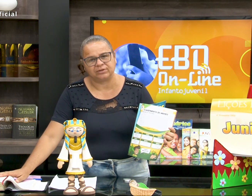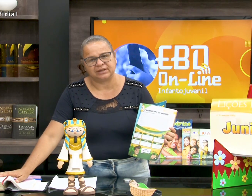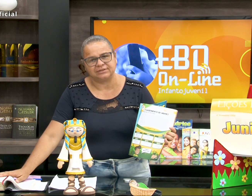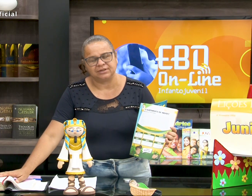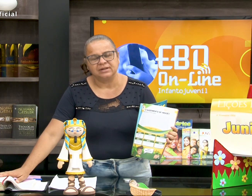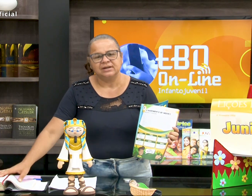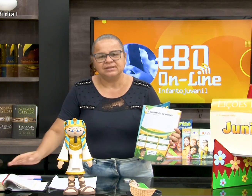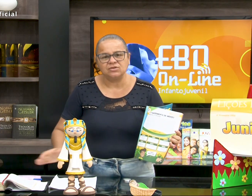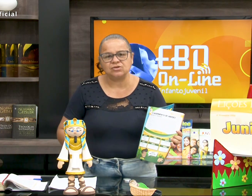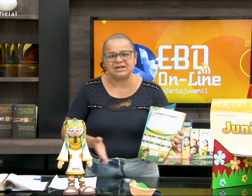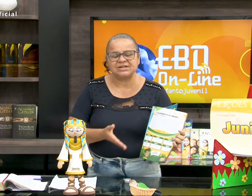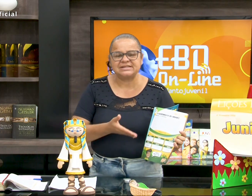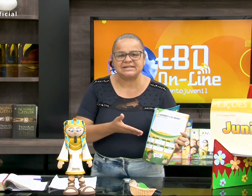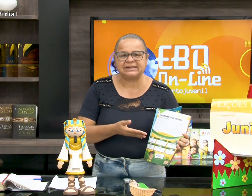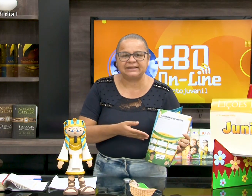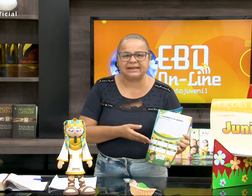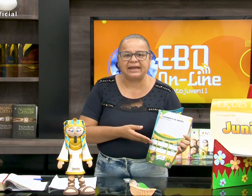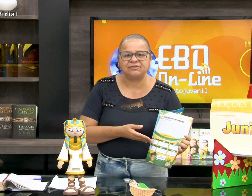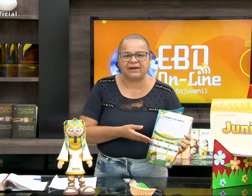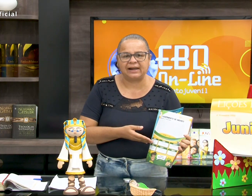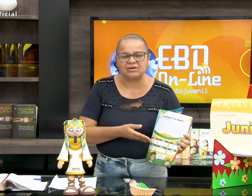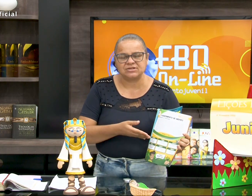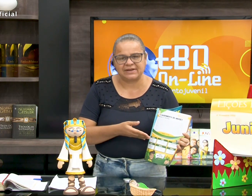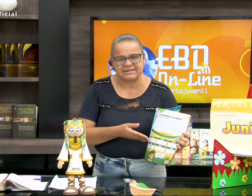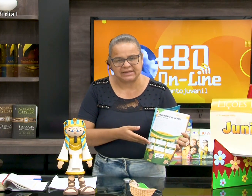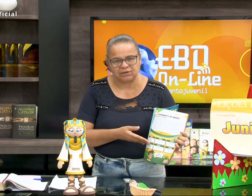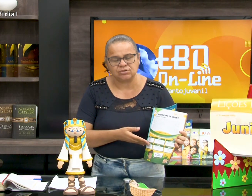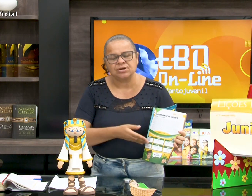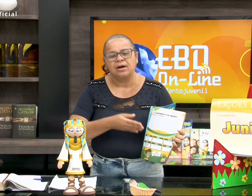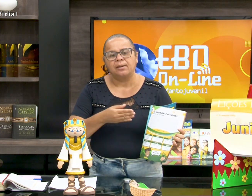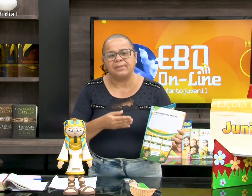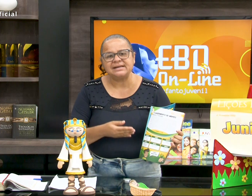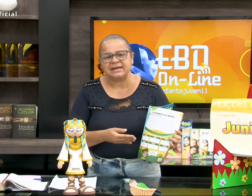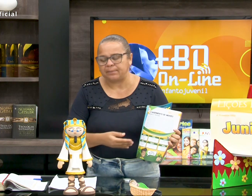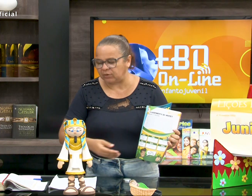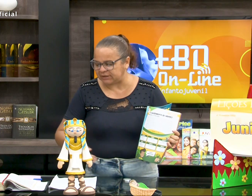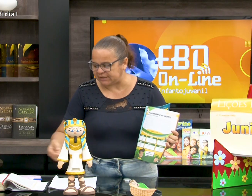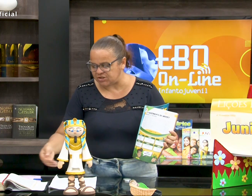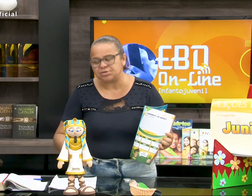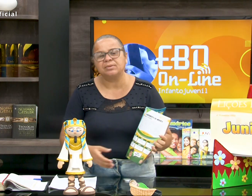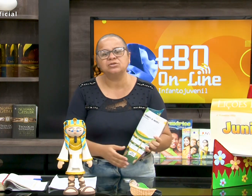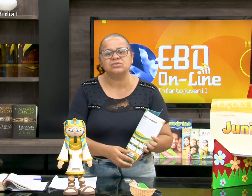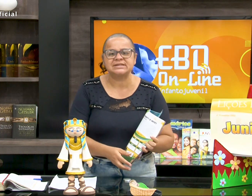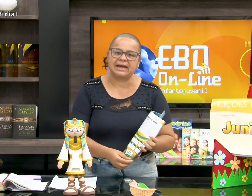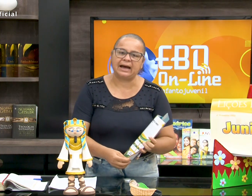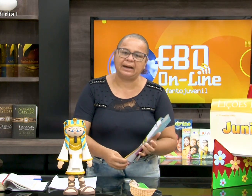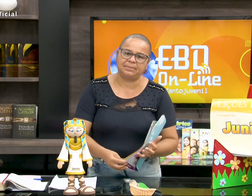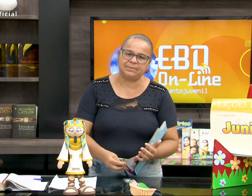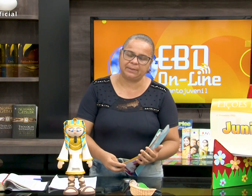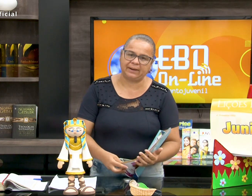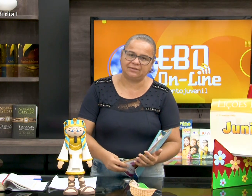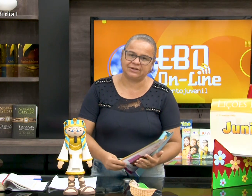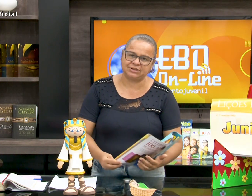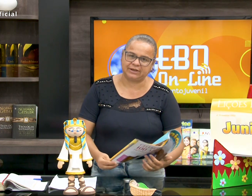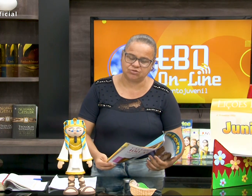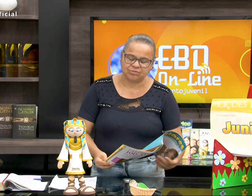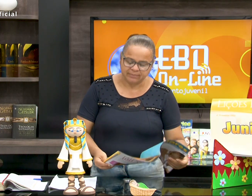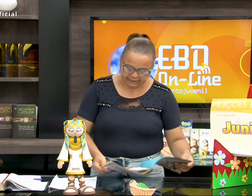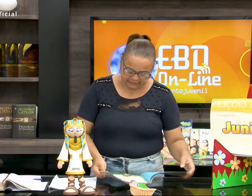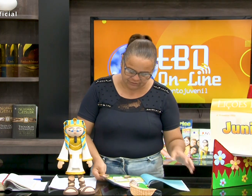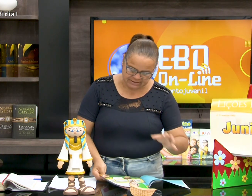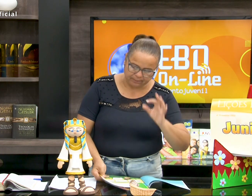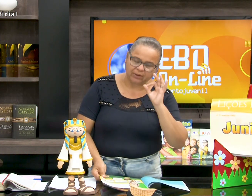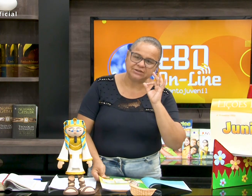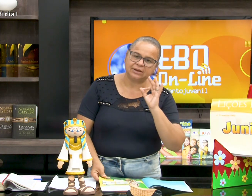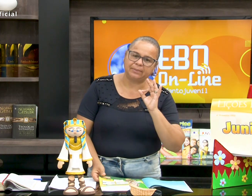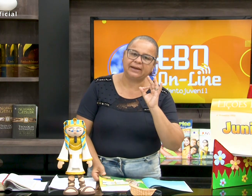muito importante. Não só a gente se deter em falar os versículos, mas é importante a gente manusear a Bíblia, a palavra de Deus.